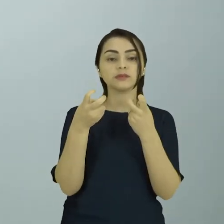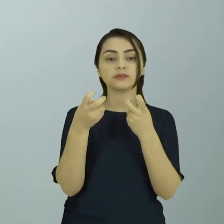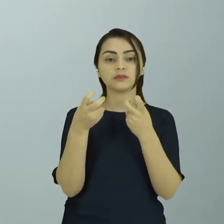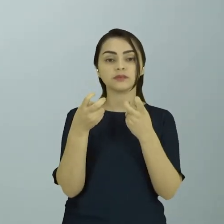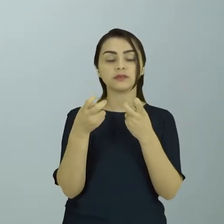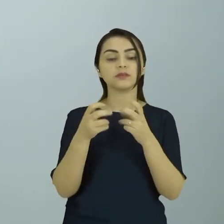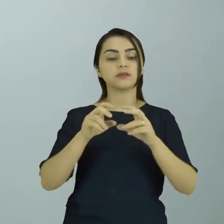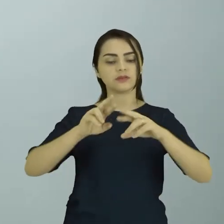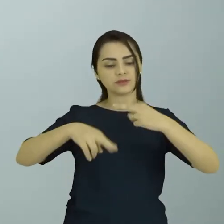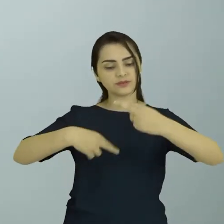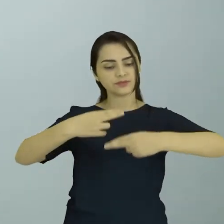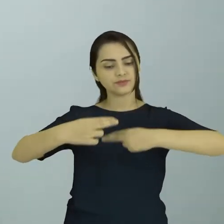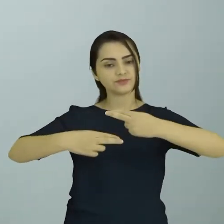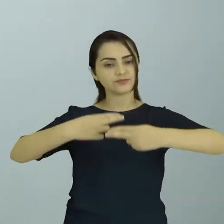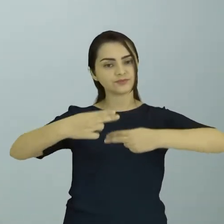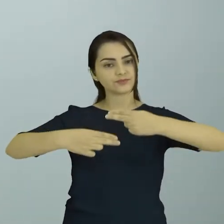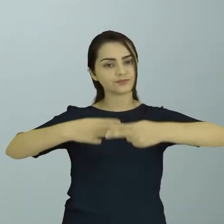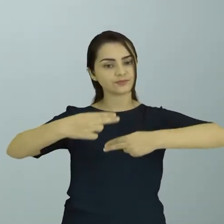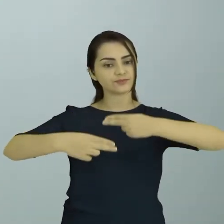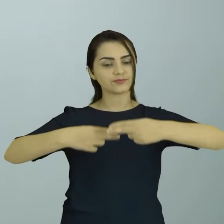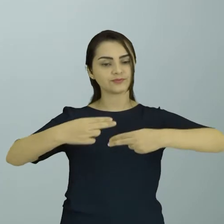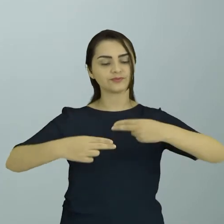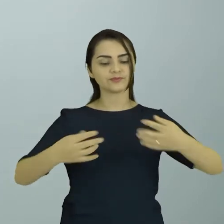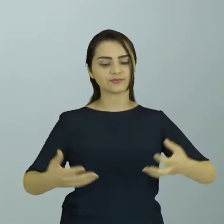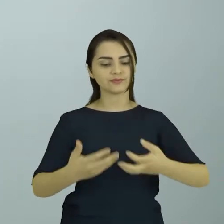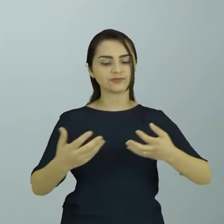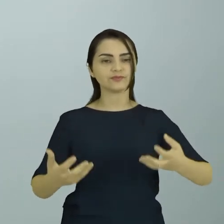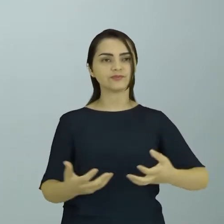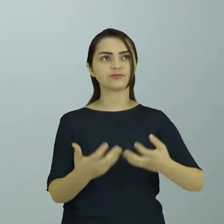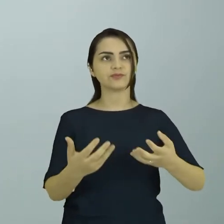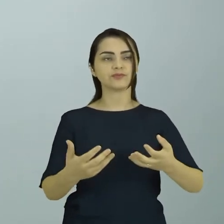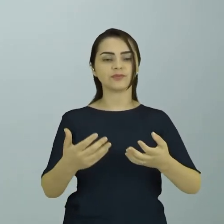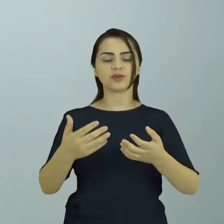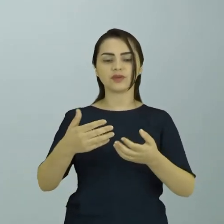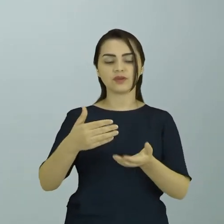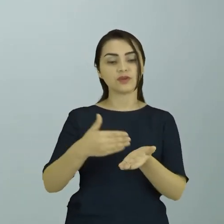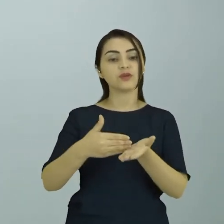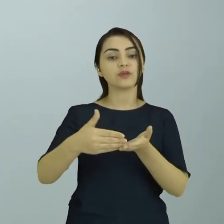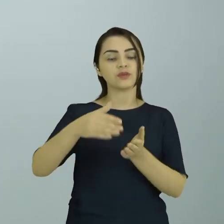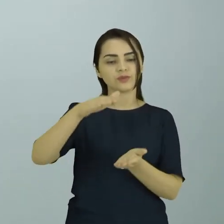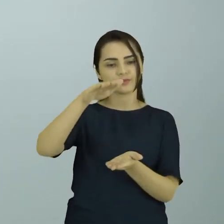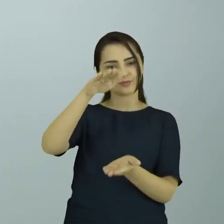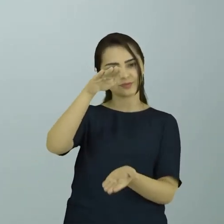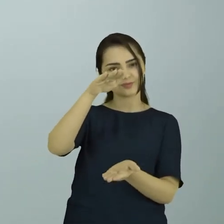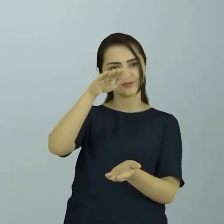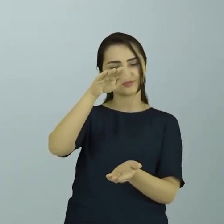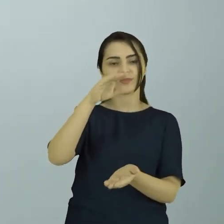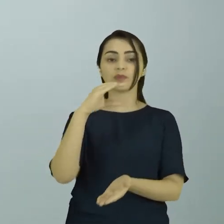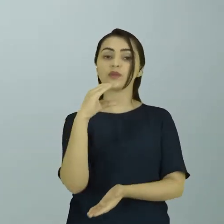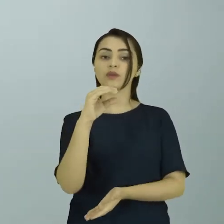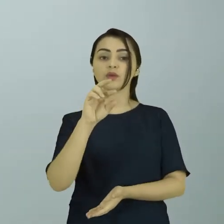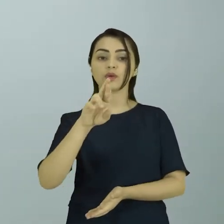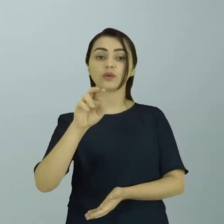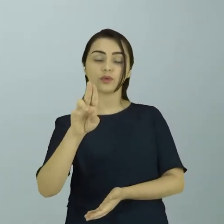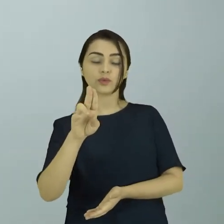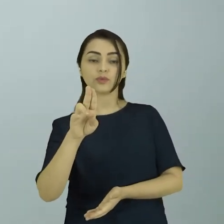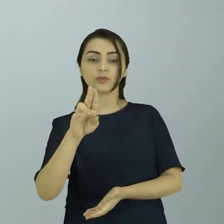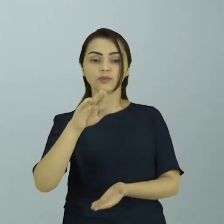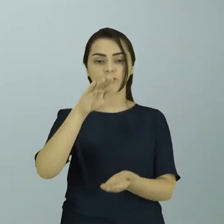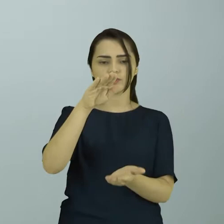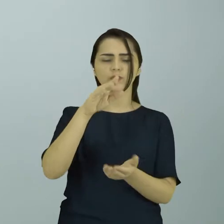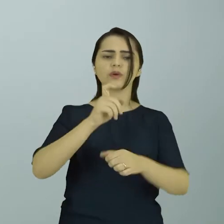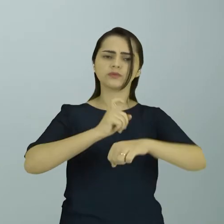o macarrão quando ele está na sua fase inicial, quando ele está cru. Ele é